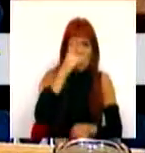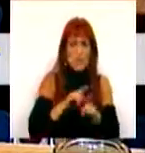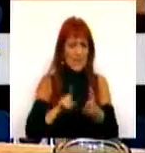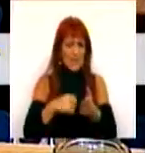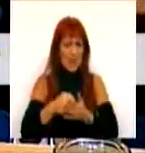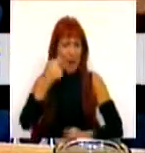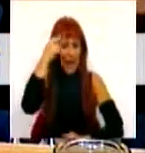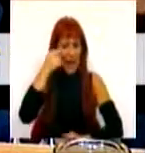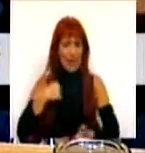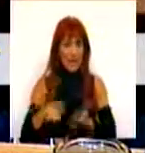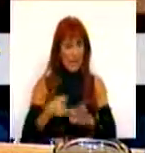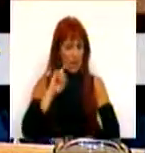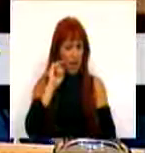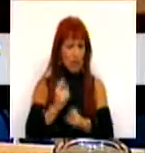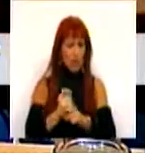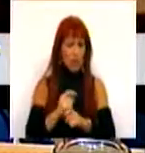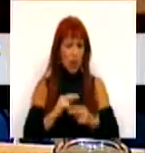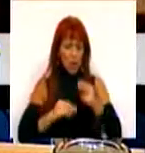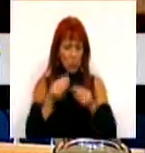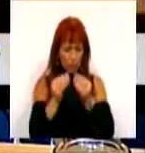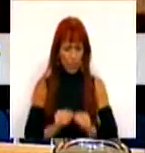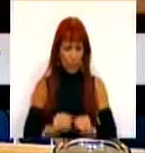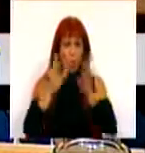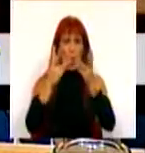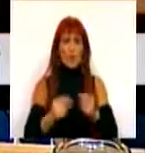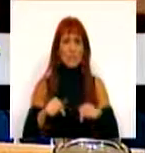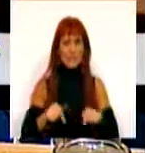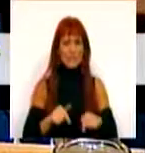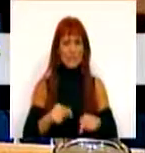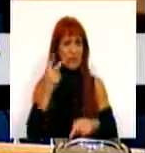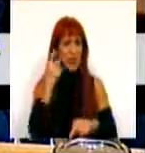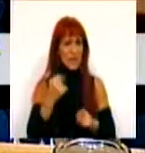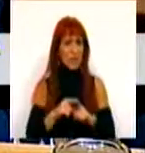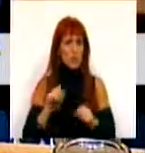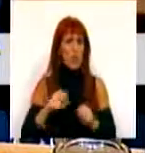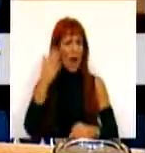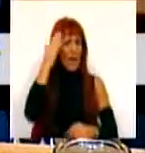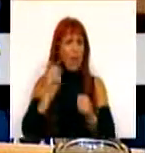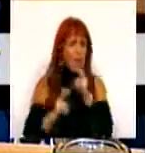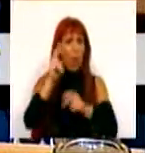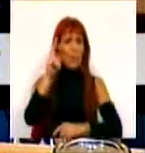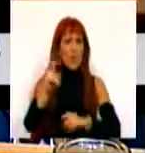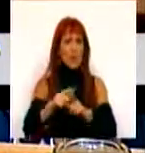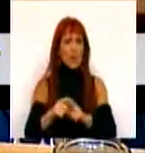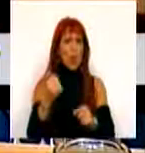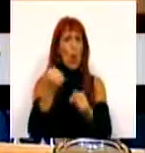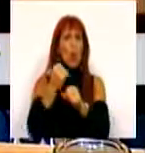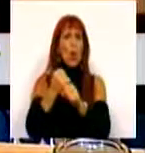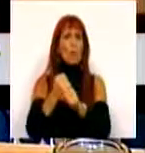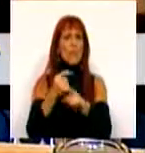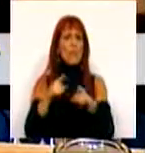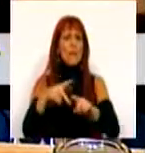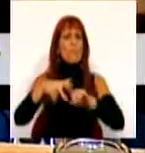sempre presente a necessária exigência na construção do orçamento, vê-se que há aqui a previsão de um aumento da operação